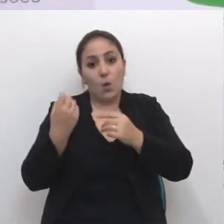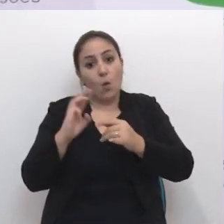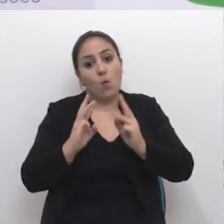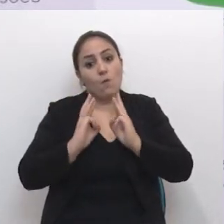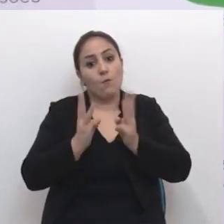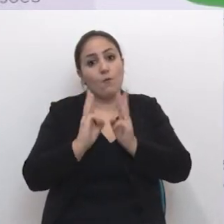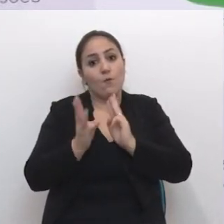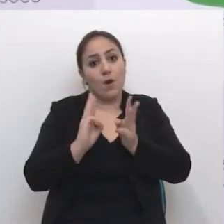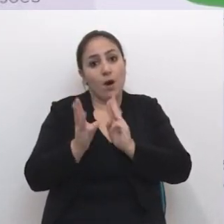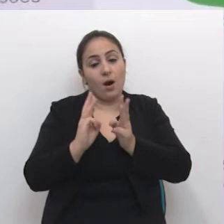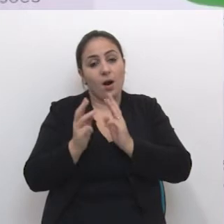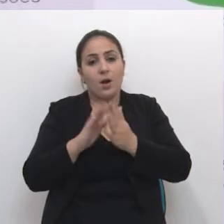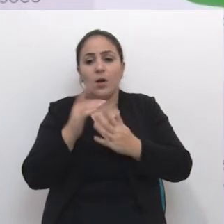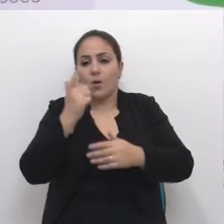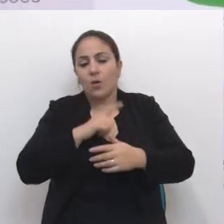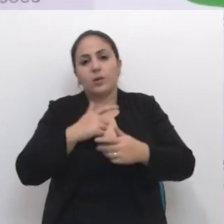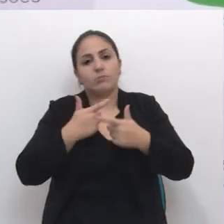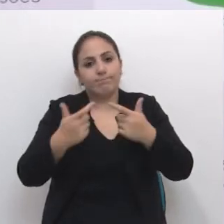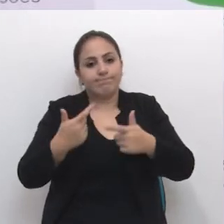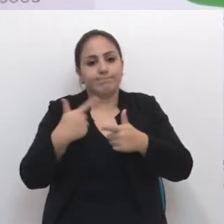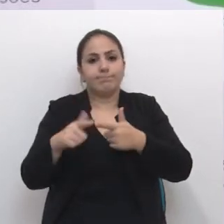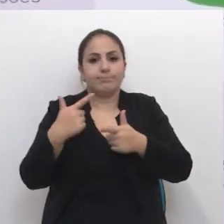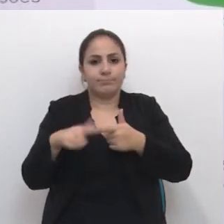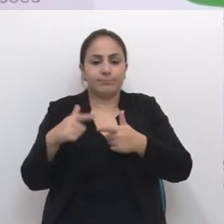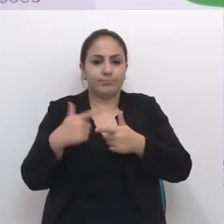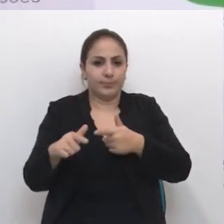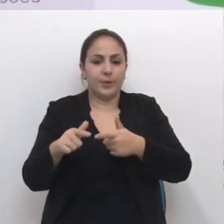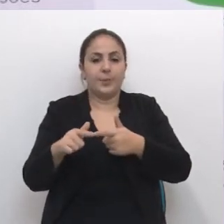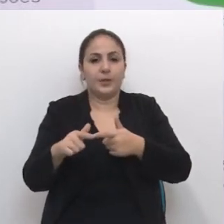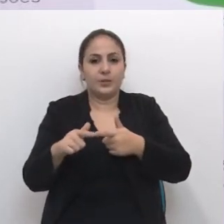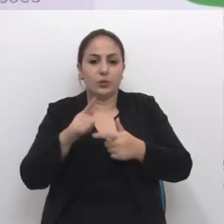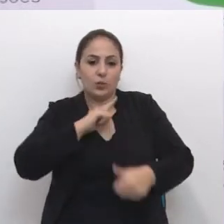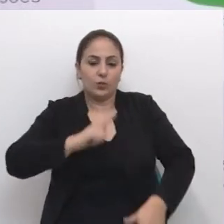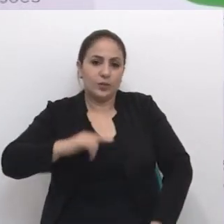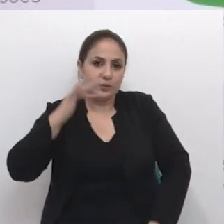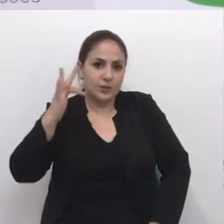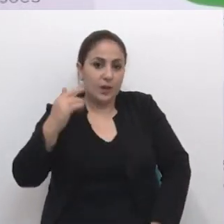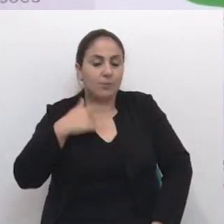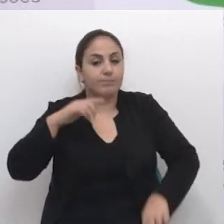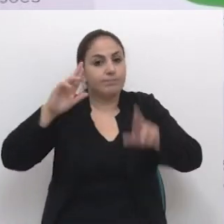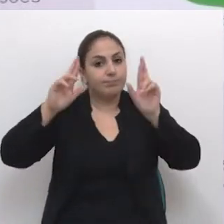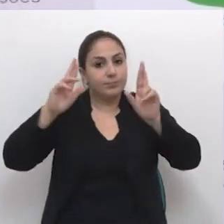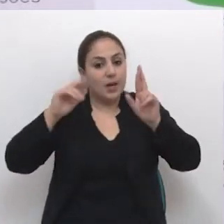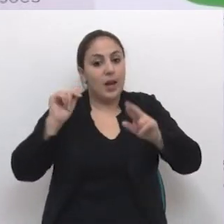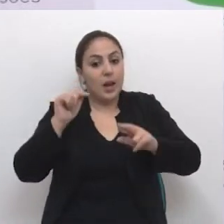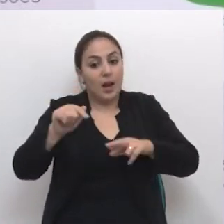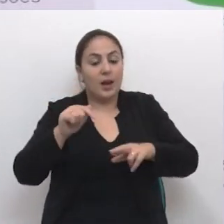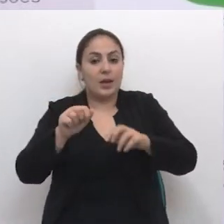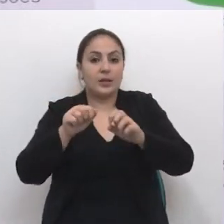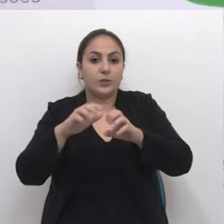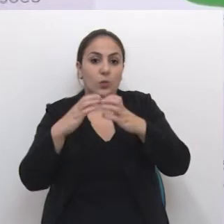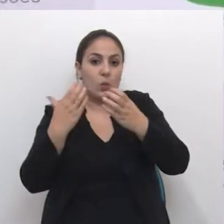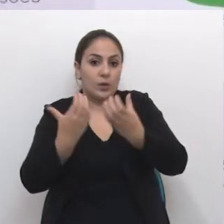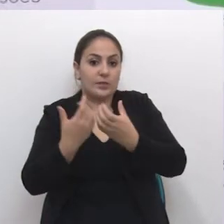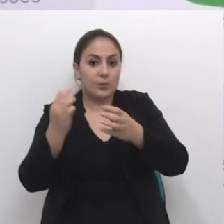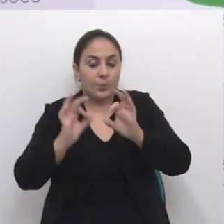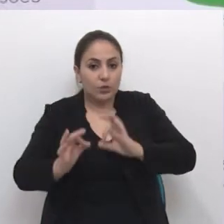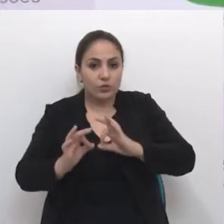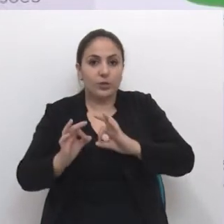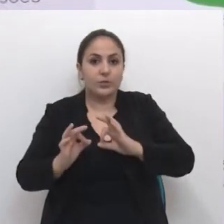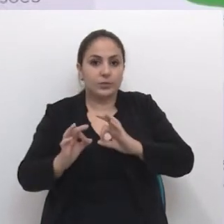projeto que foi protocolado, que acaba tirando, né, a obrigatoriedade da realização de exame toxicológico